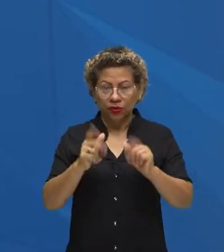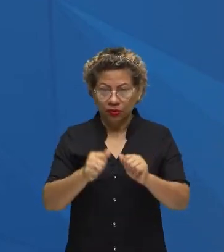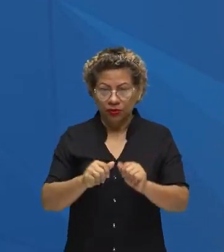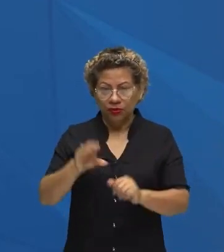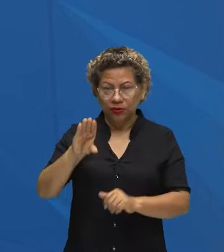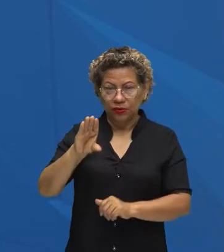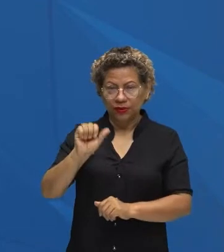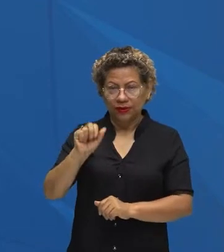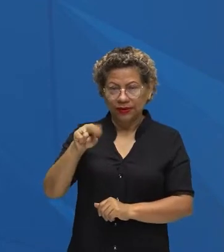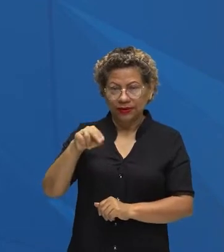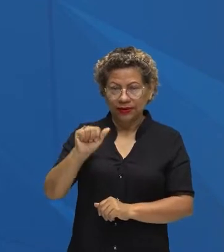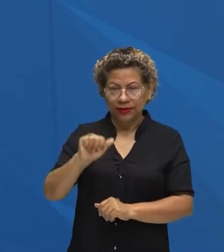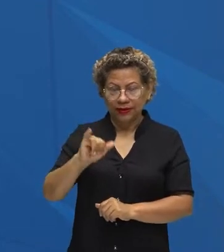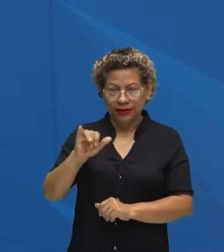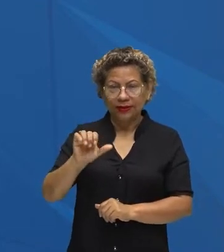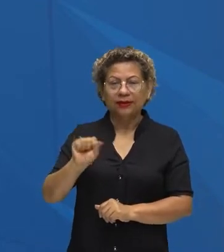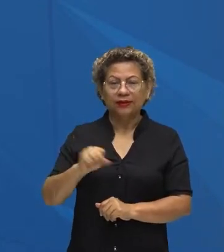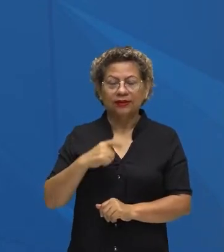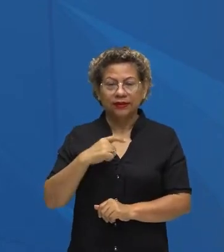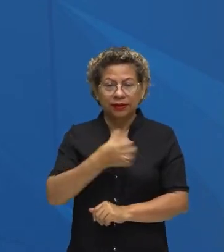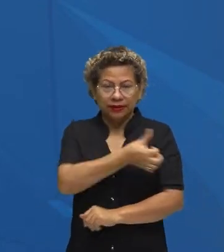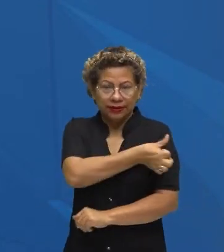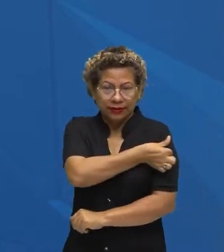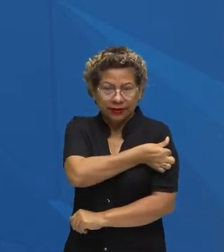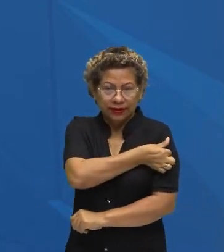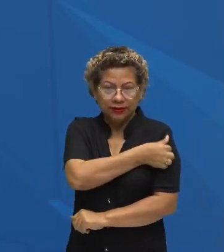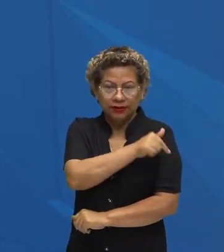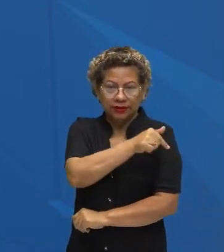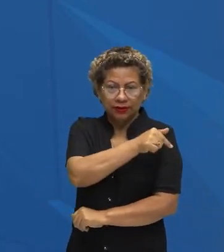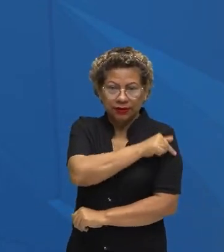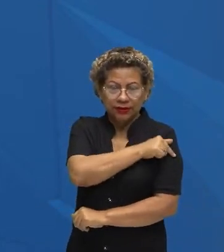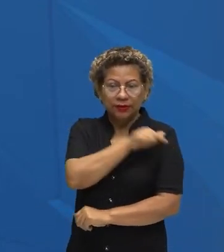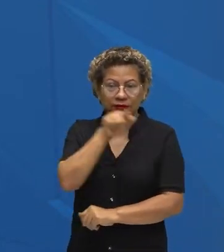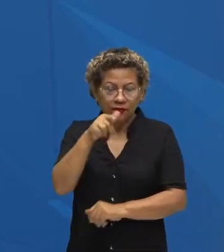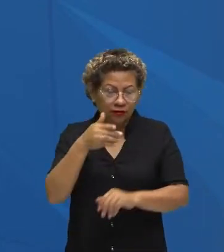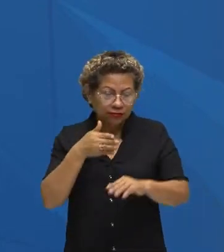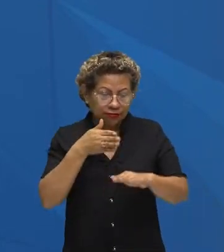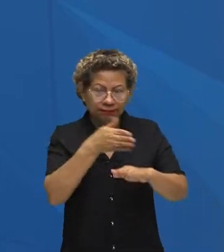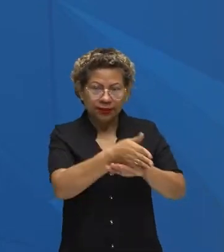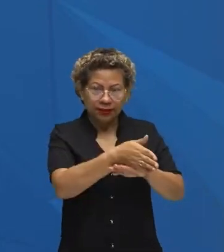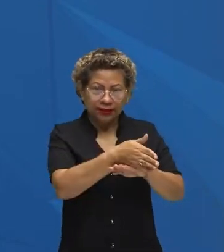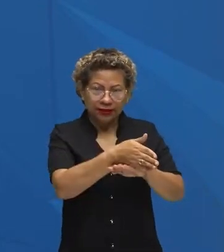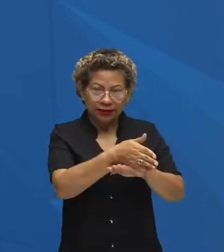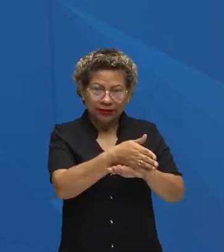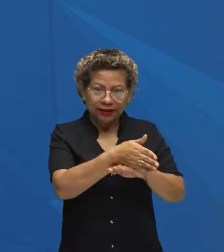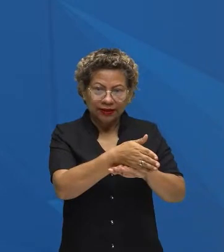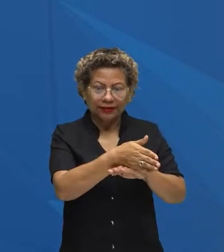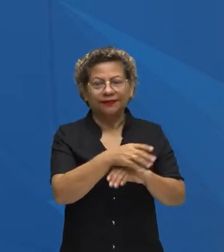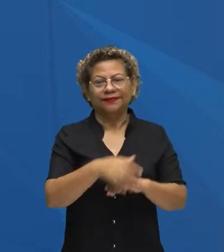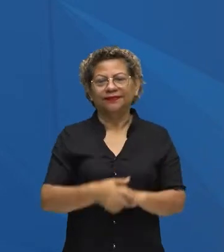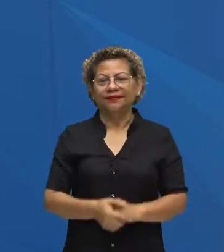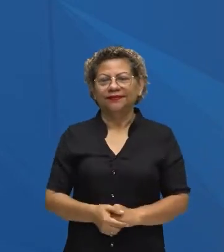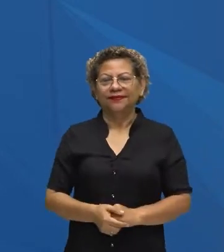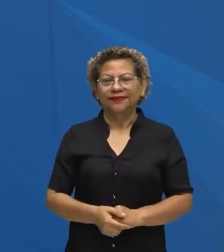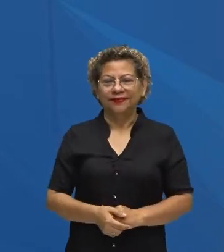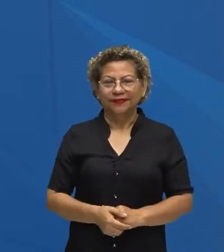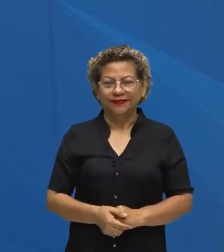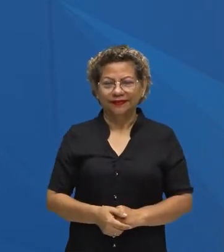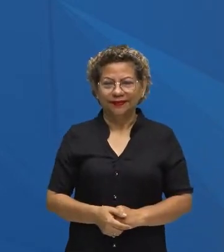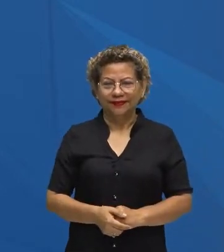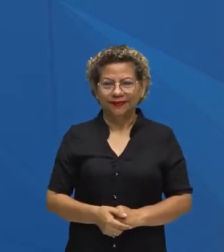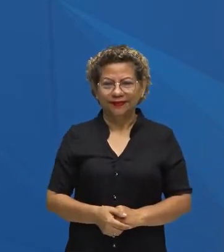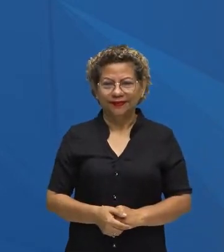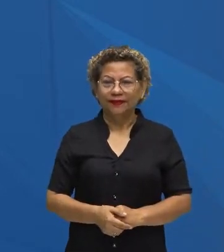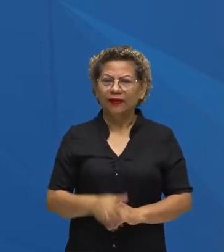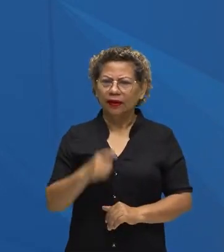ver aí, né, o canal do 6º e do 7º ano. Entra lá que o quiz vai ser por lá, tá bom? E olha só, temos